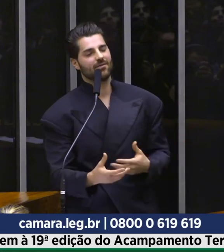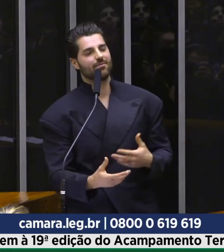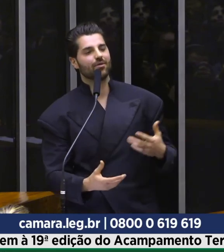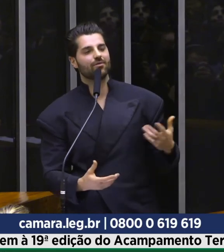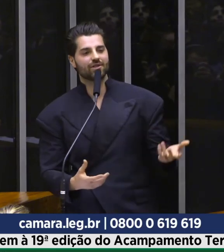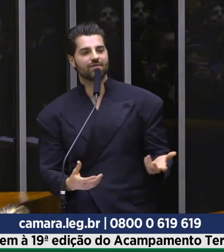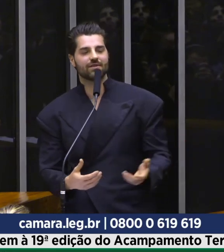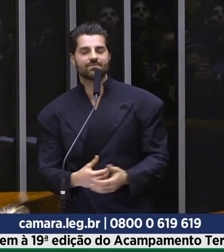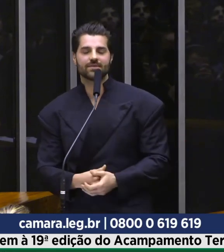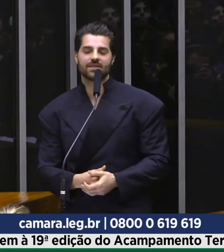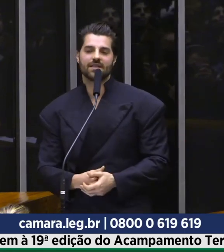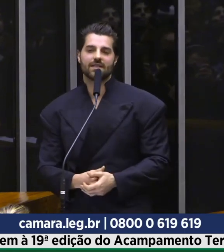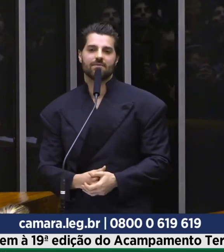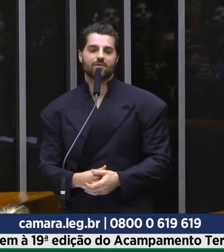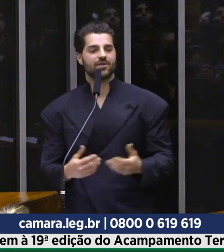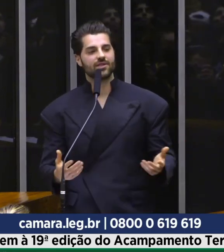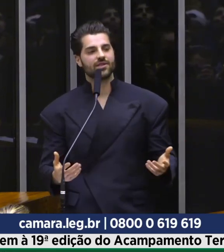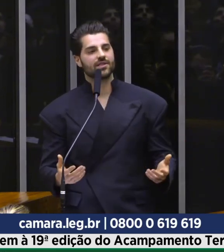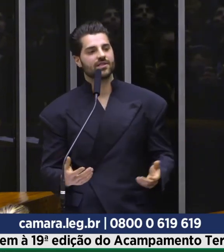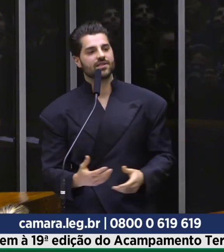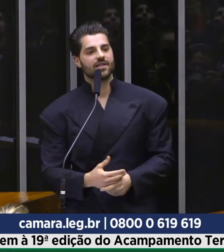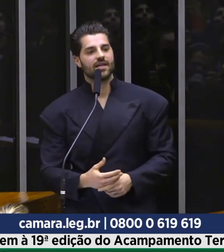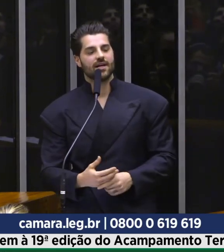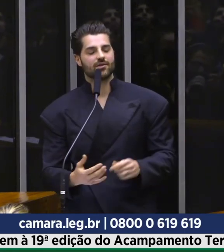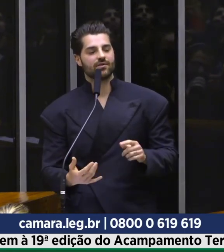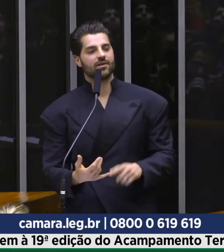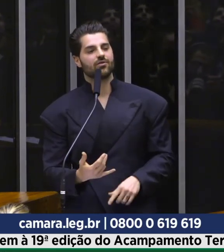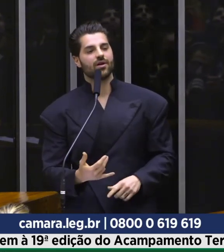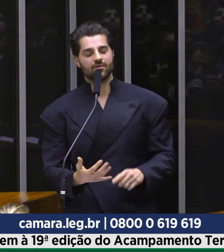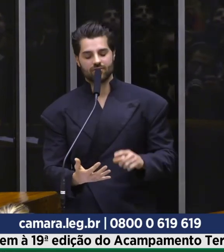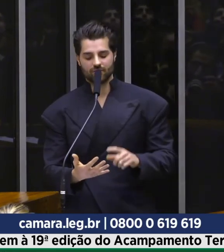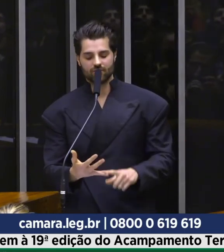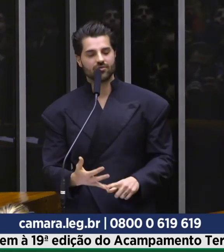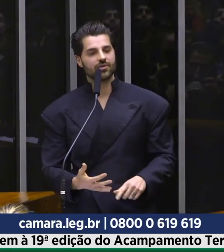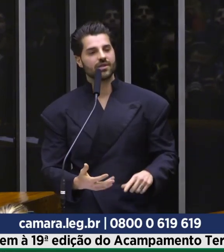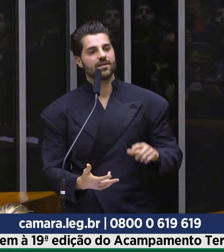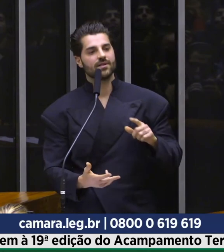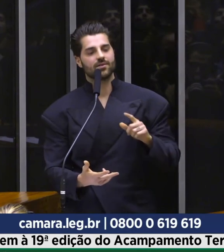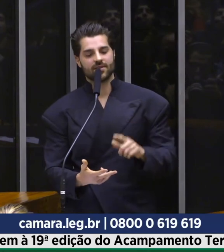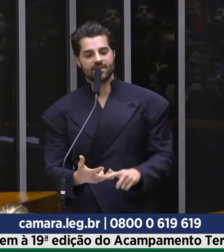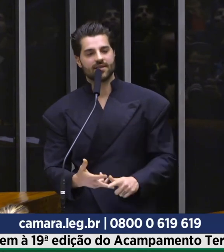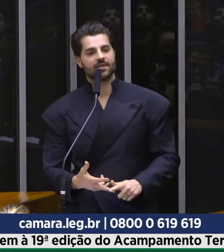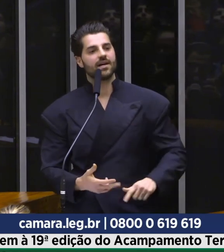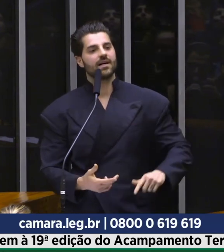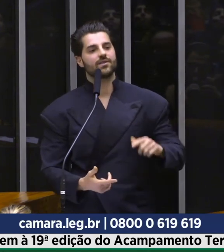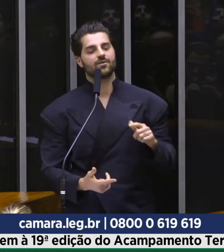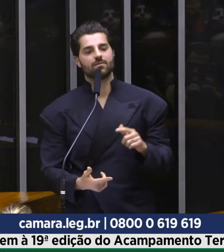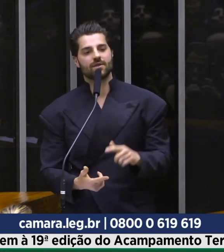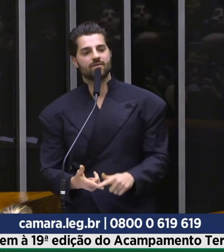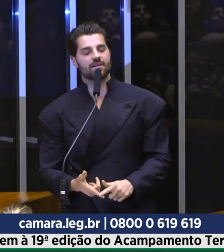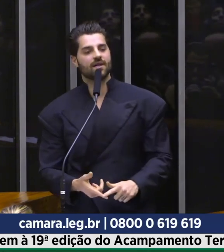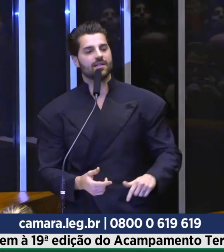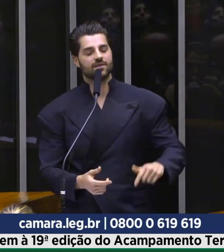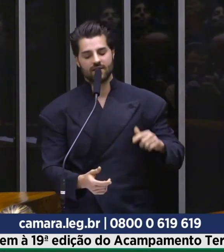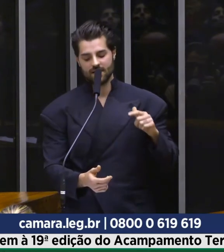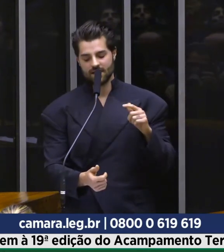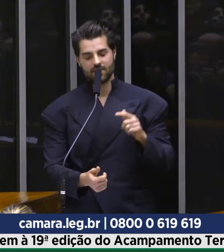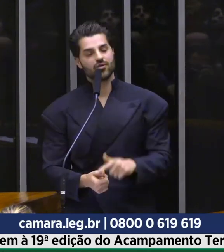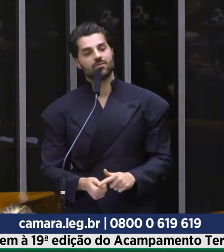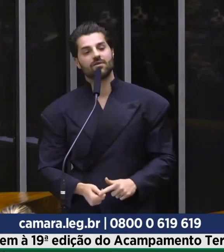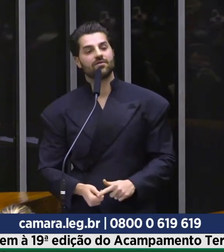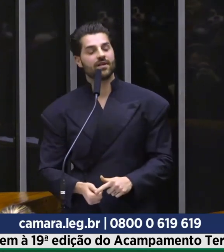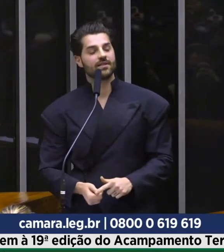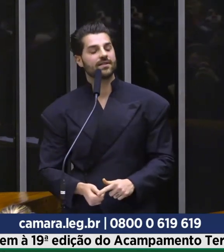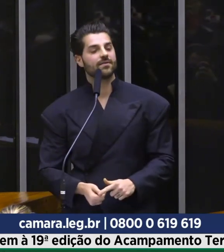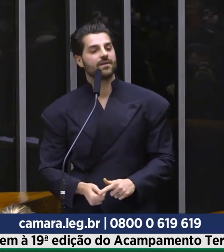pé não é produtiva. Mas para os indígenas, é seu território, sua cultura, sua ancestralidade, sua espiritualidade, a